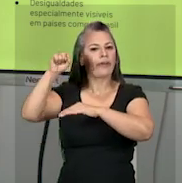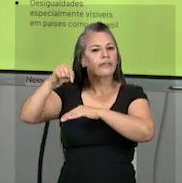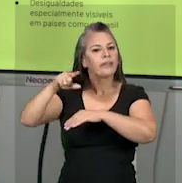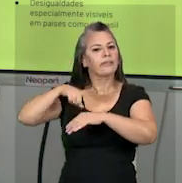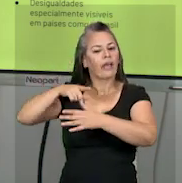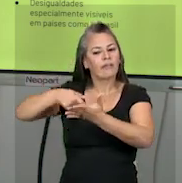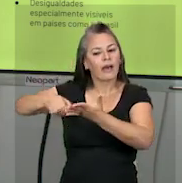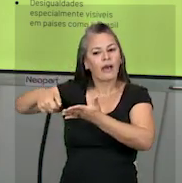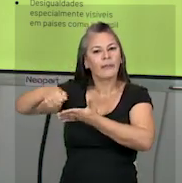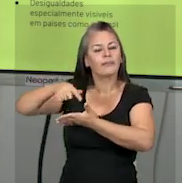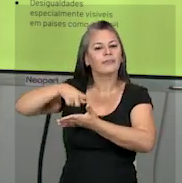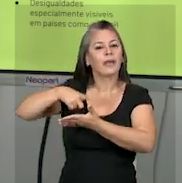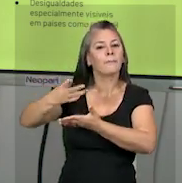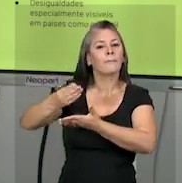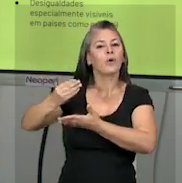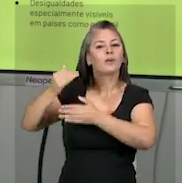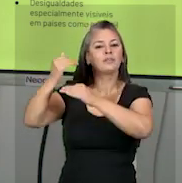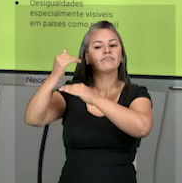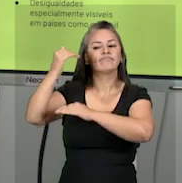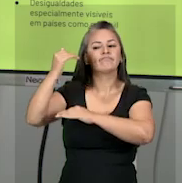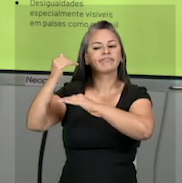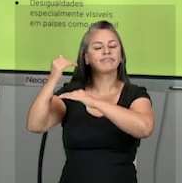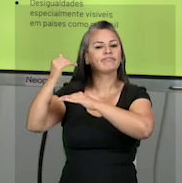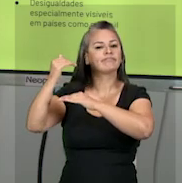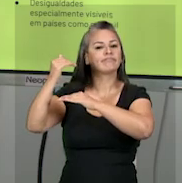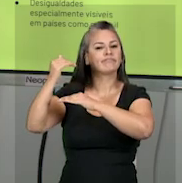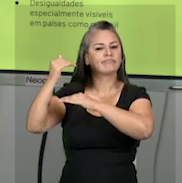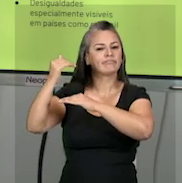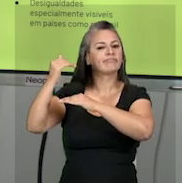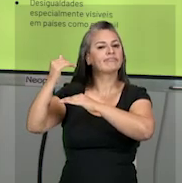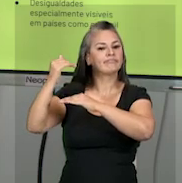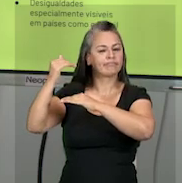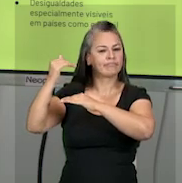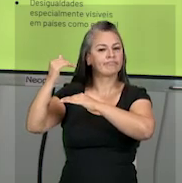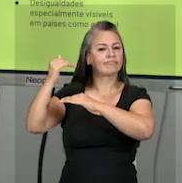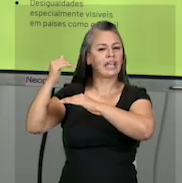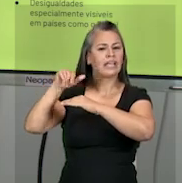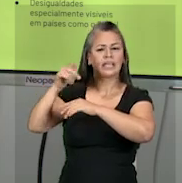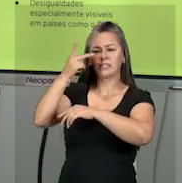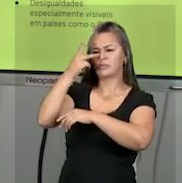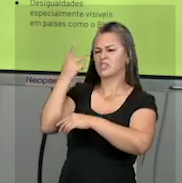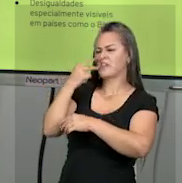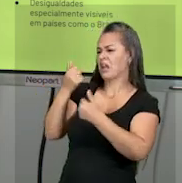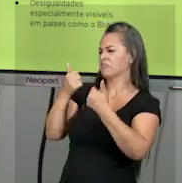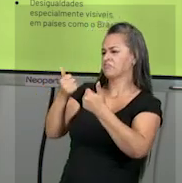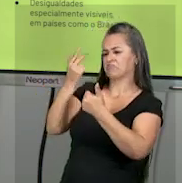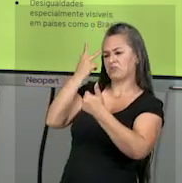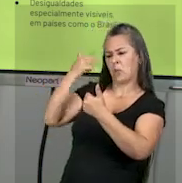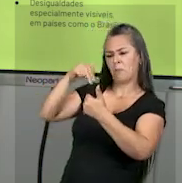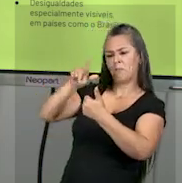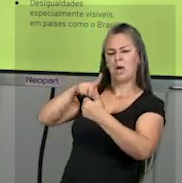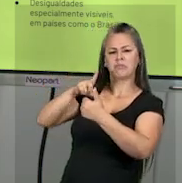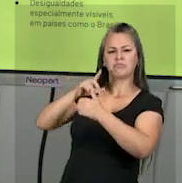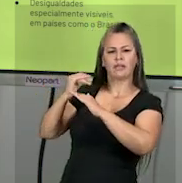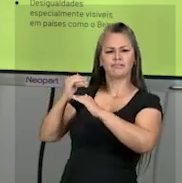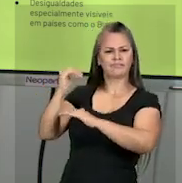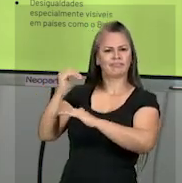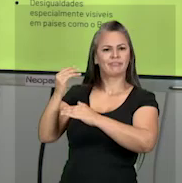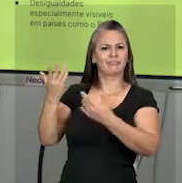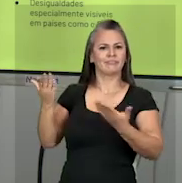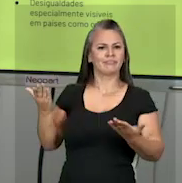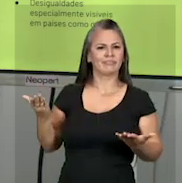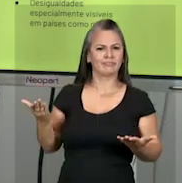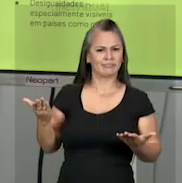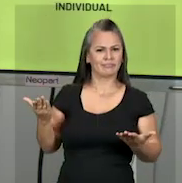social e isso não é visto como um grande problema, assim, nas pautas governamentais capitalistas em geral, né? Então aqui a gente tem